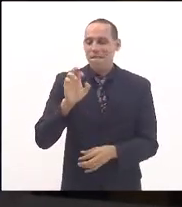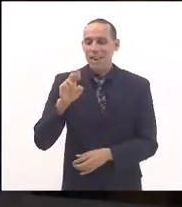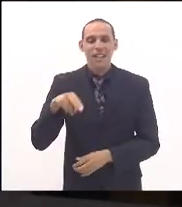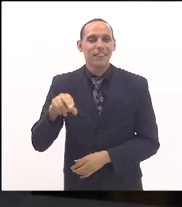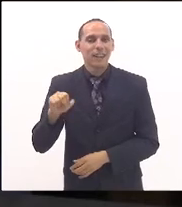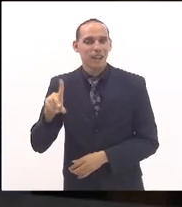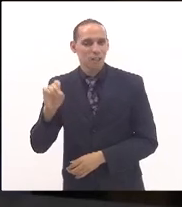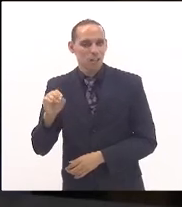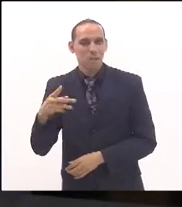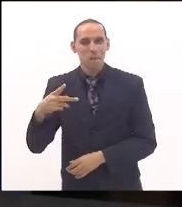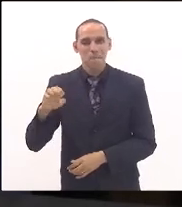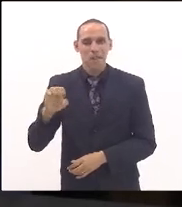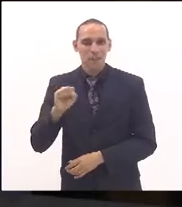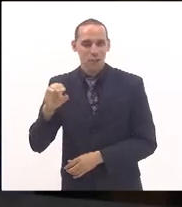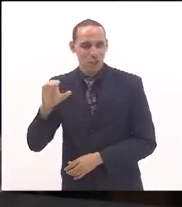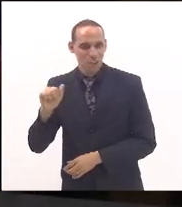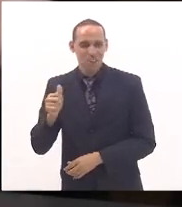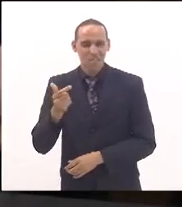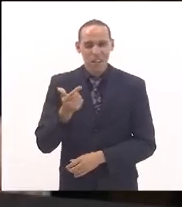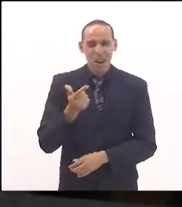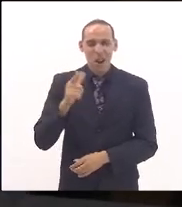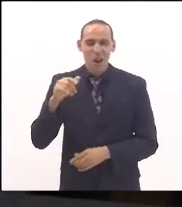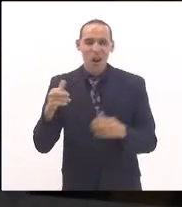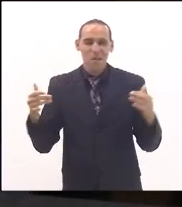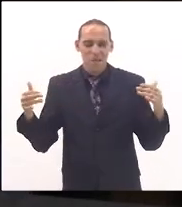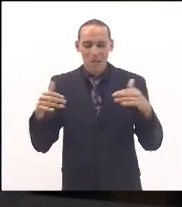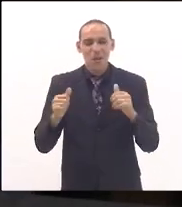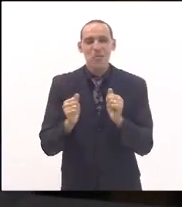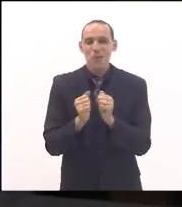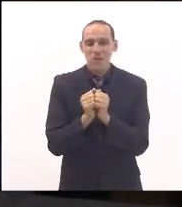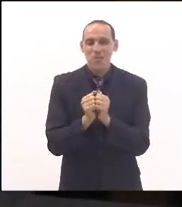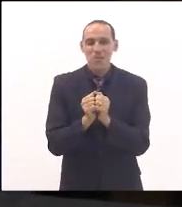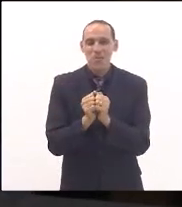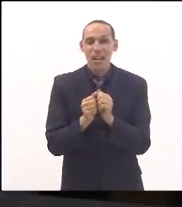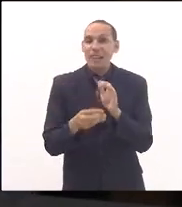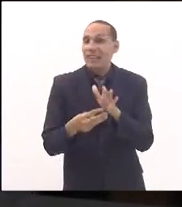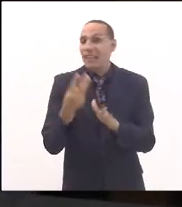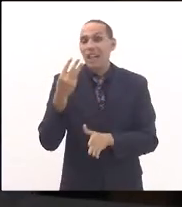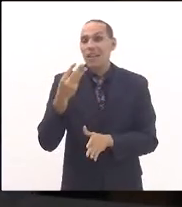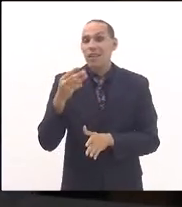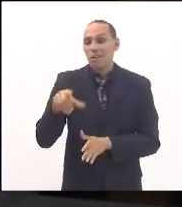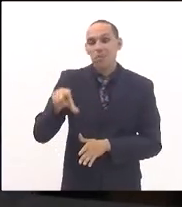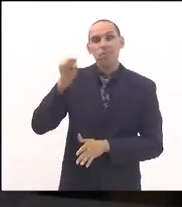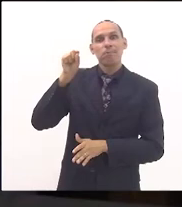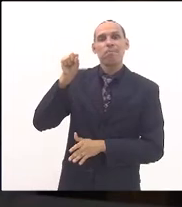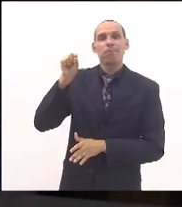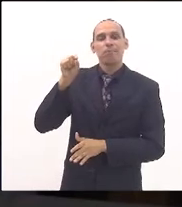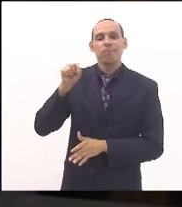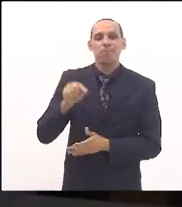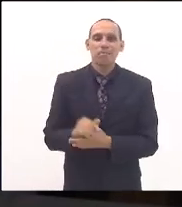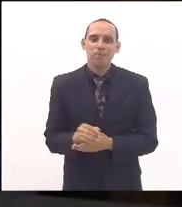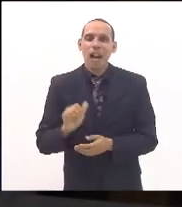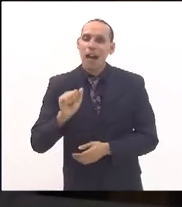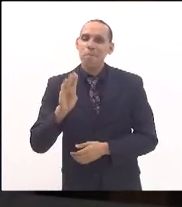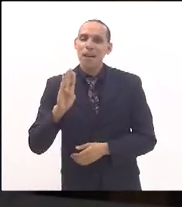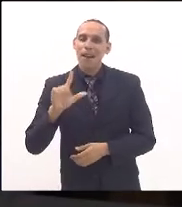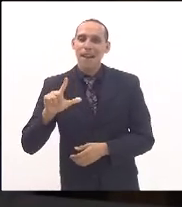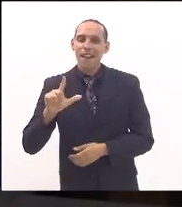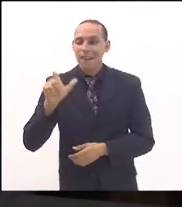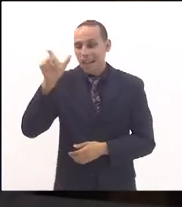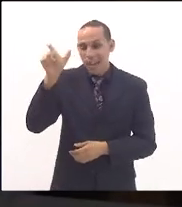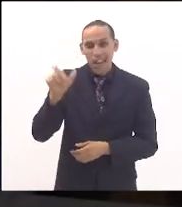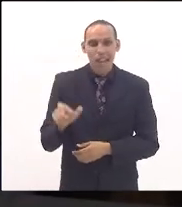Pessoa E vivia msbi ele foi por três vezes preterido na Academia Brasileira